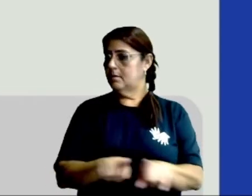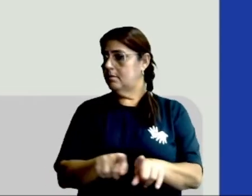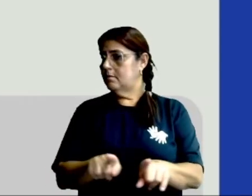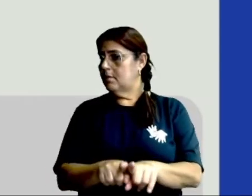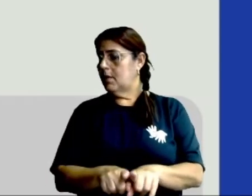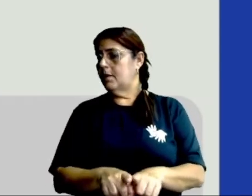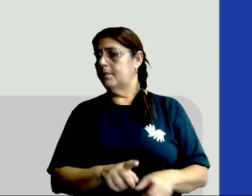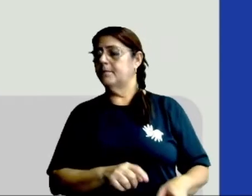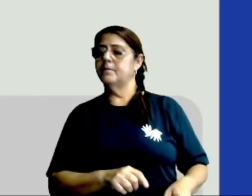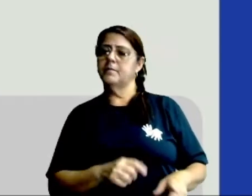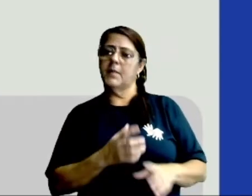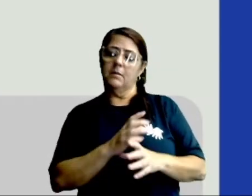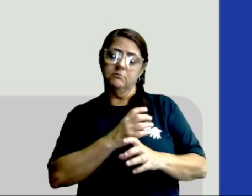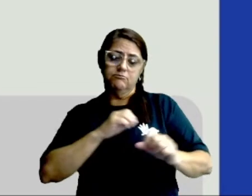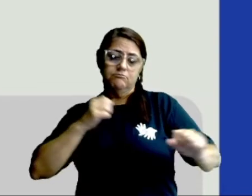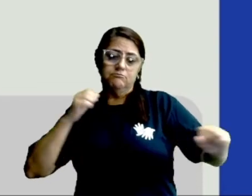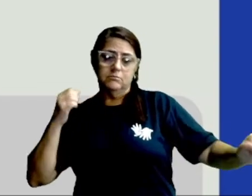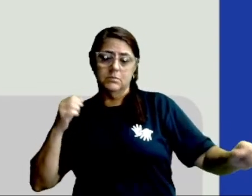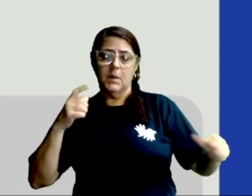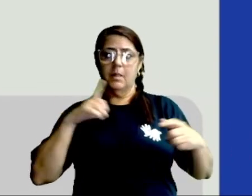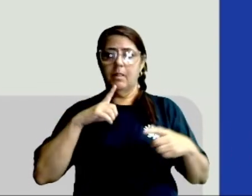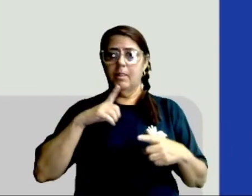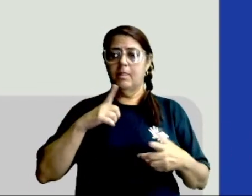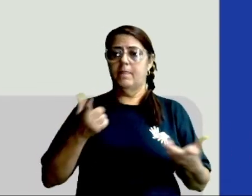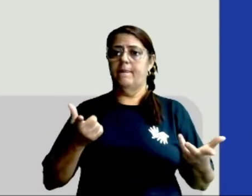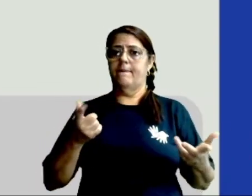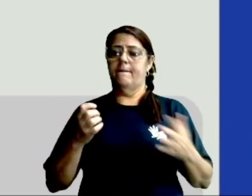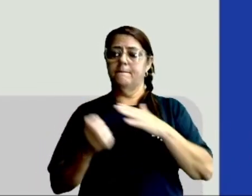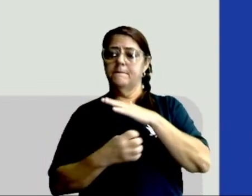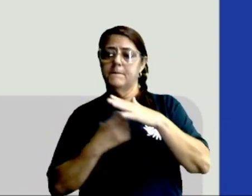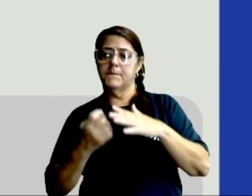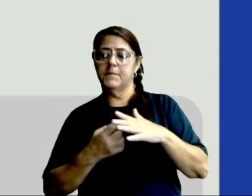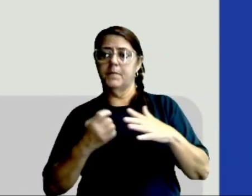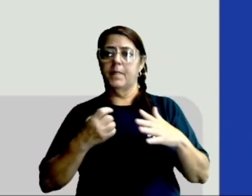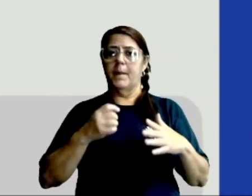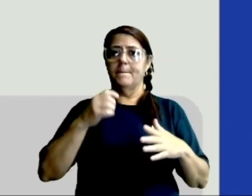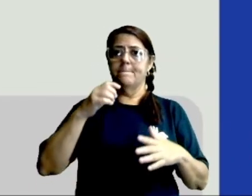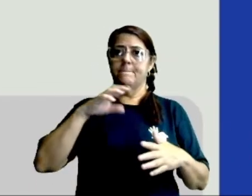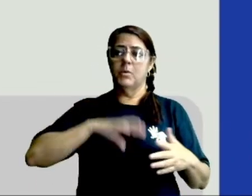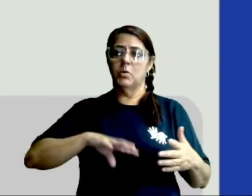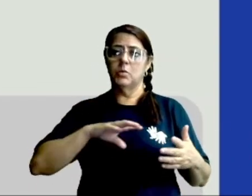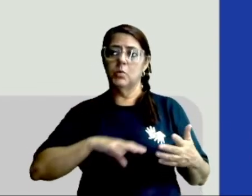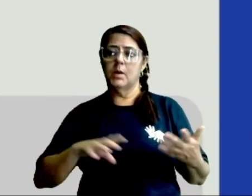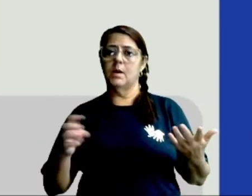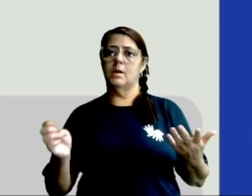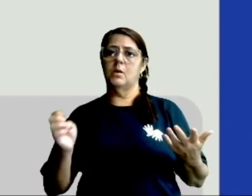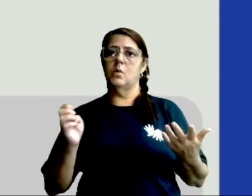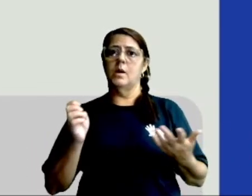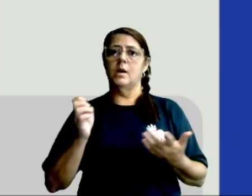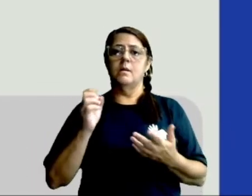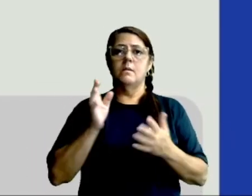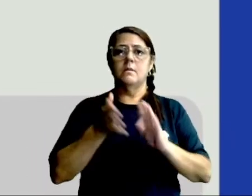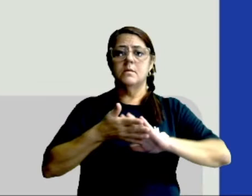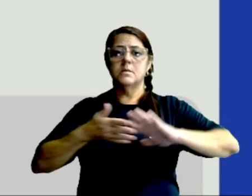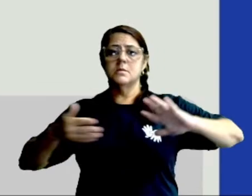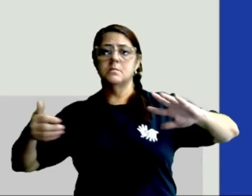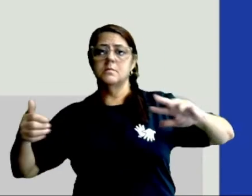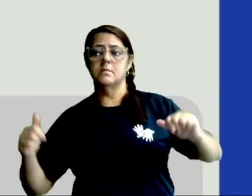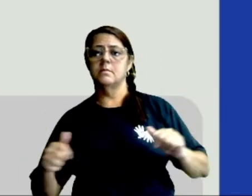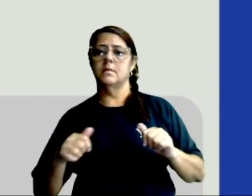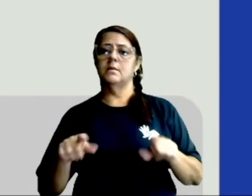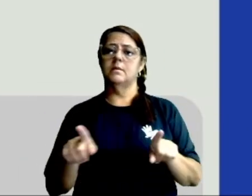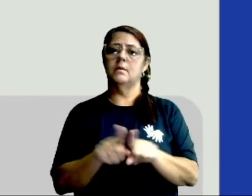Finlândia. Os países que se industrializaram recentemente, como Portugal, Espanha e a Grécia. Alguns países com